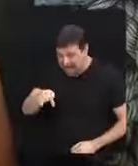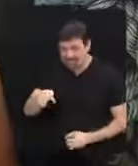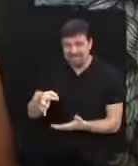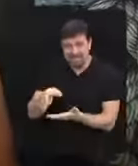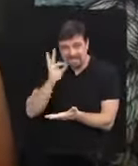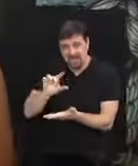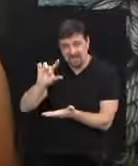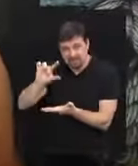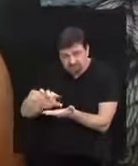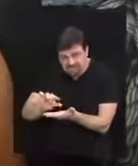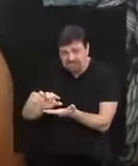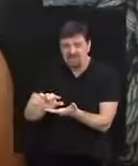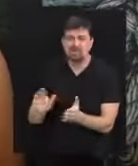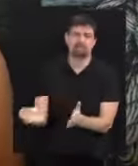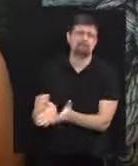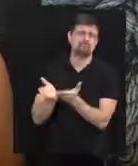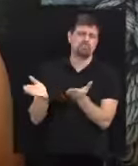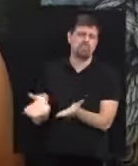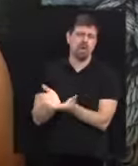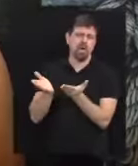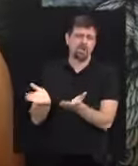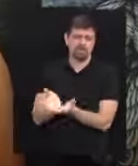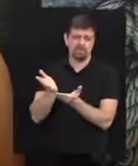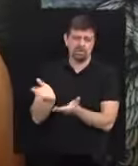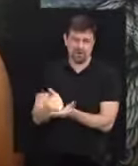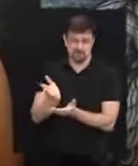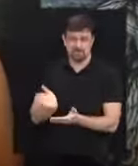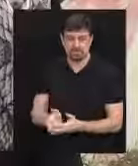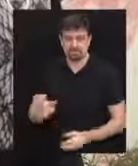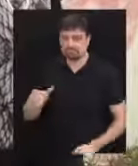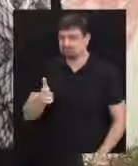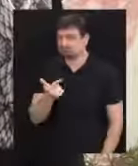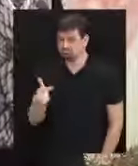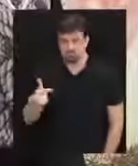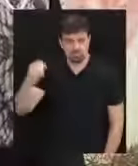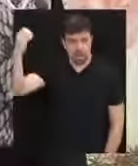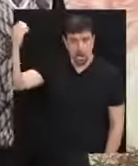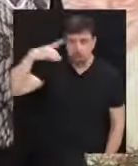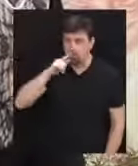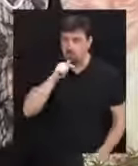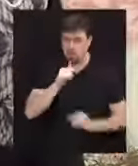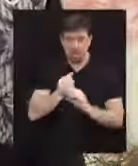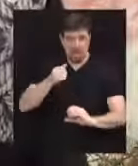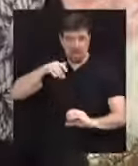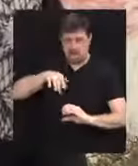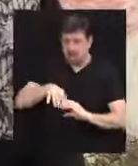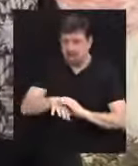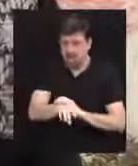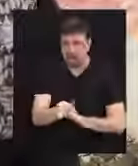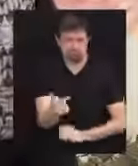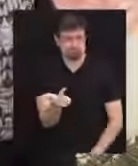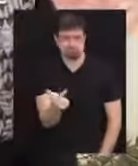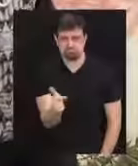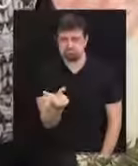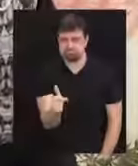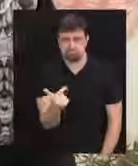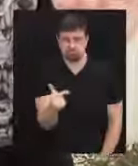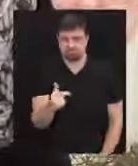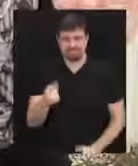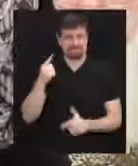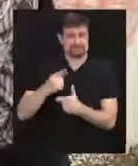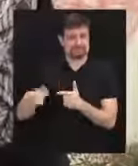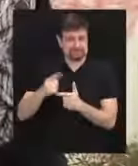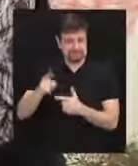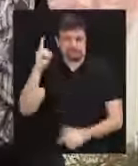aqui no Cafezinho não era diferente. Era um bairro muito, muito pobre. Não tinha infraestrutura nenhuma, saneamento